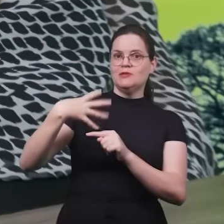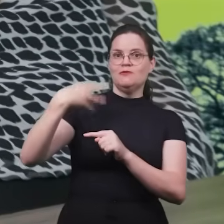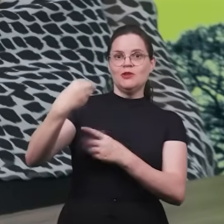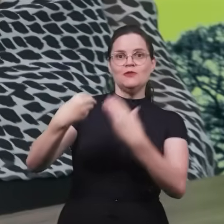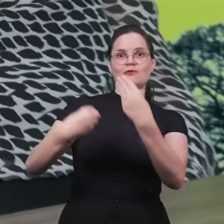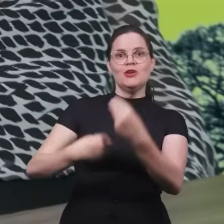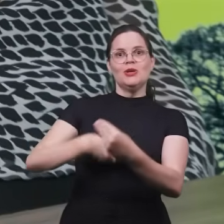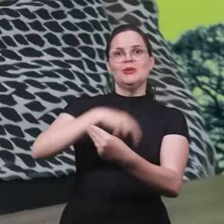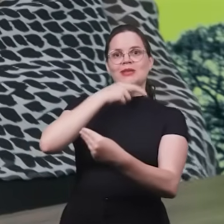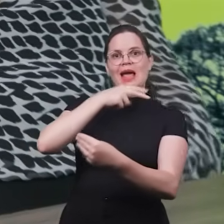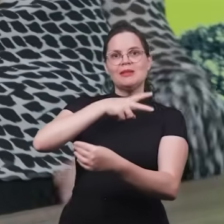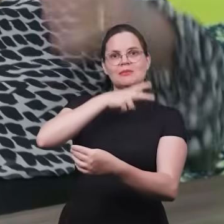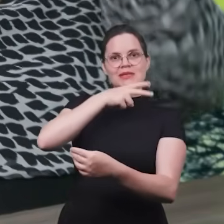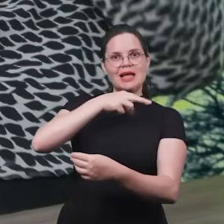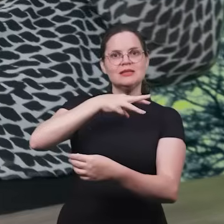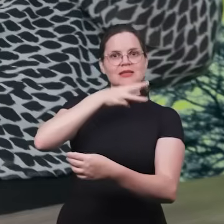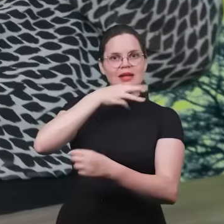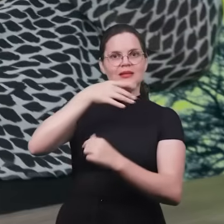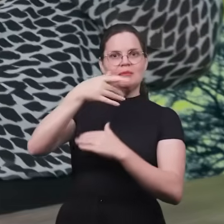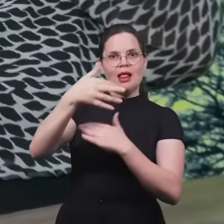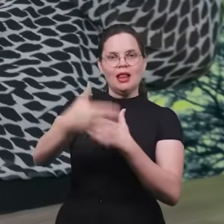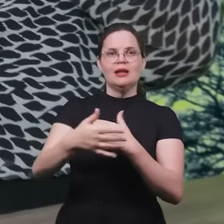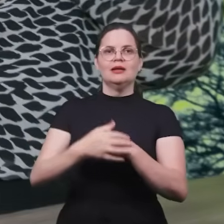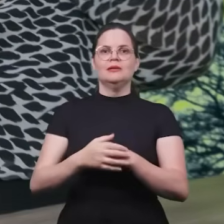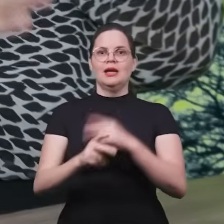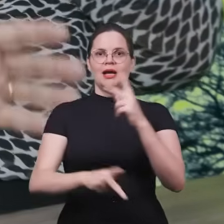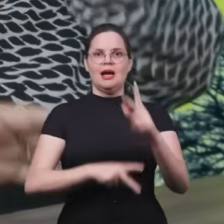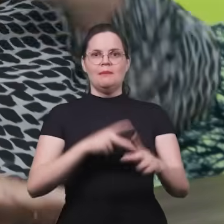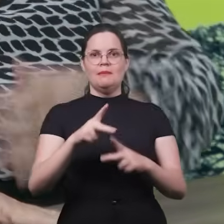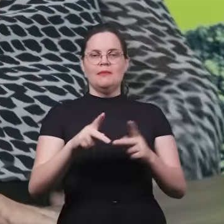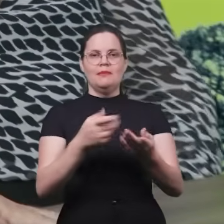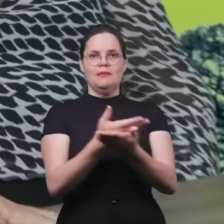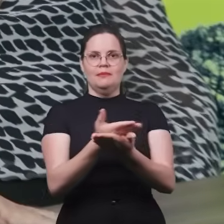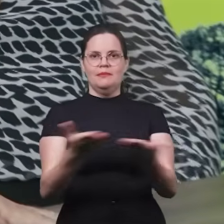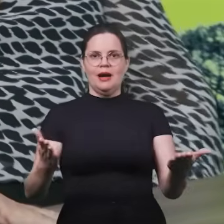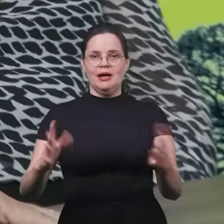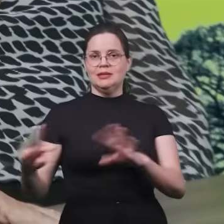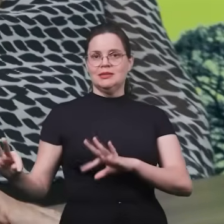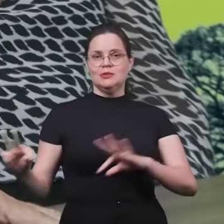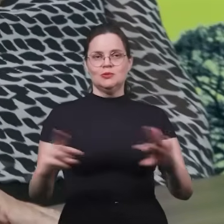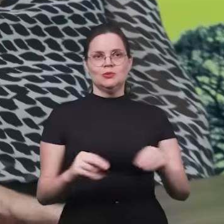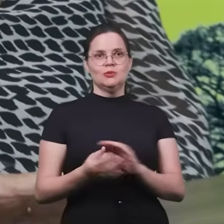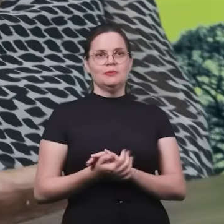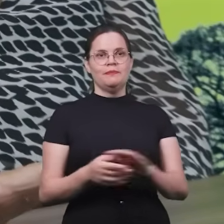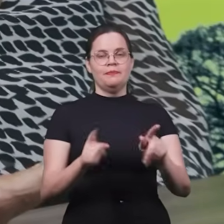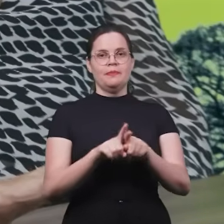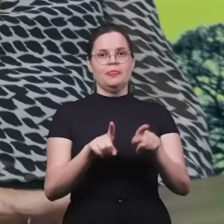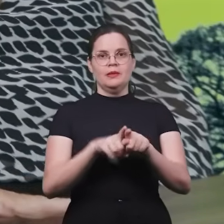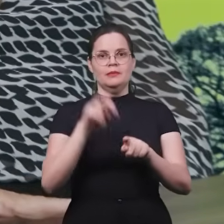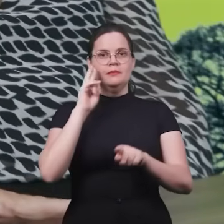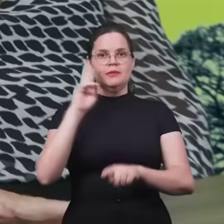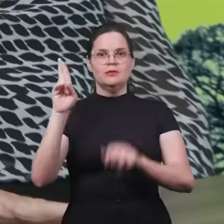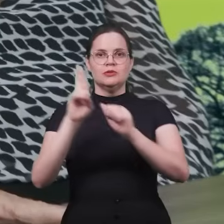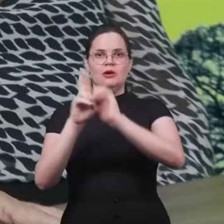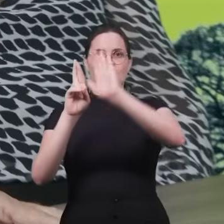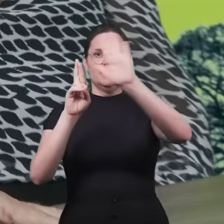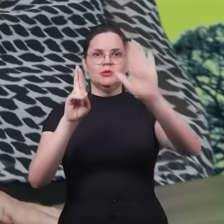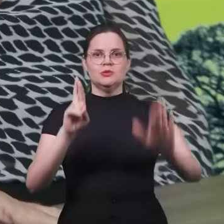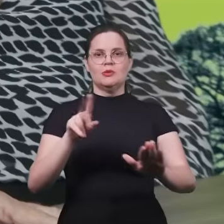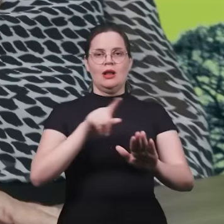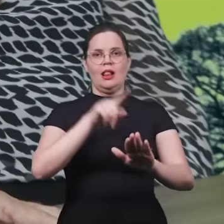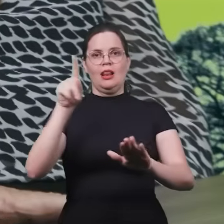filhos de seus filhos, a paz, né, sobre Israel, no geral, no espiritual, e o Senhor abençoará de